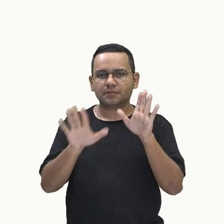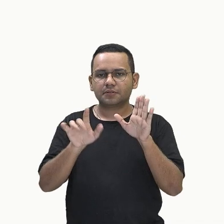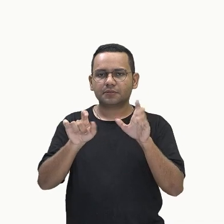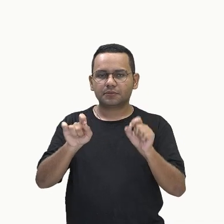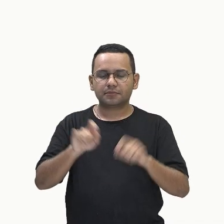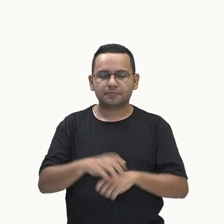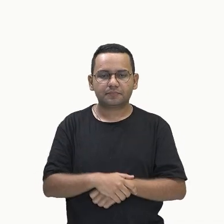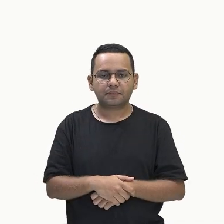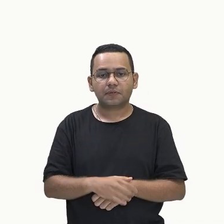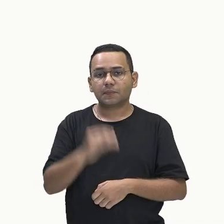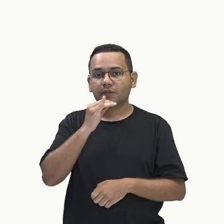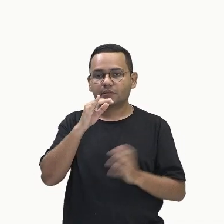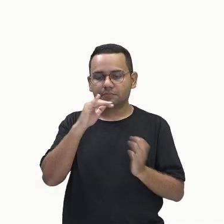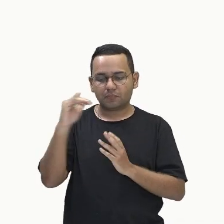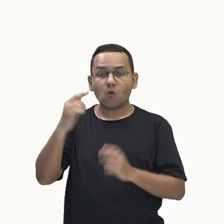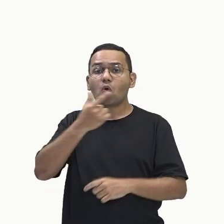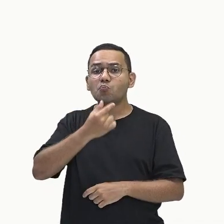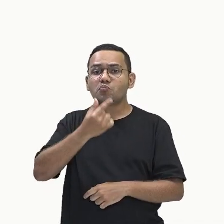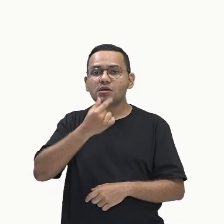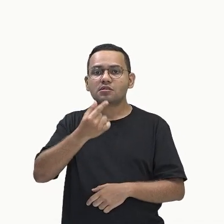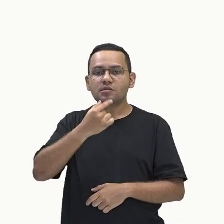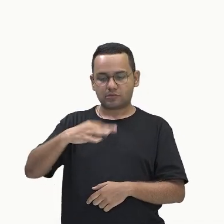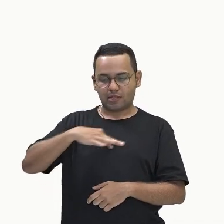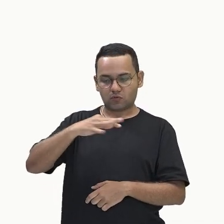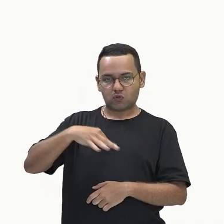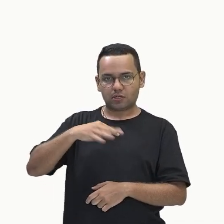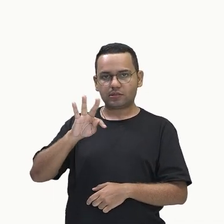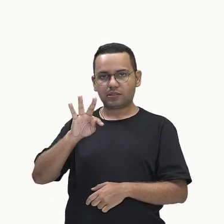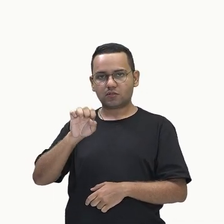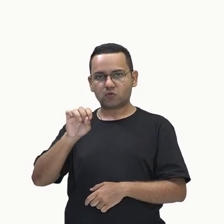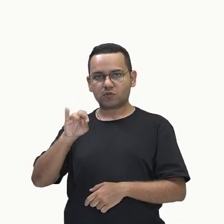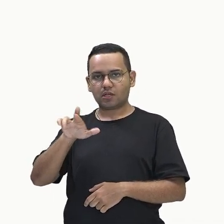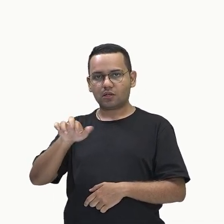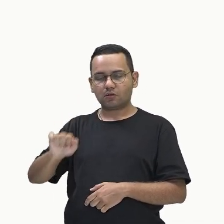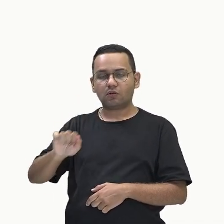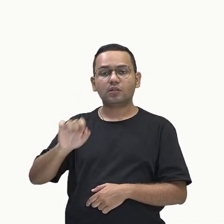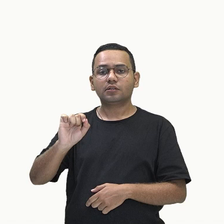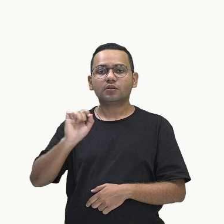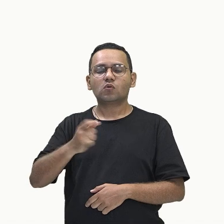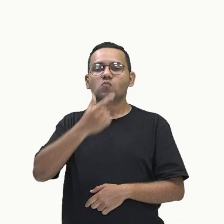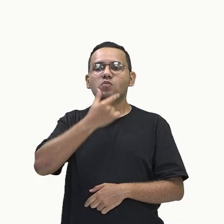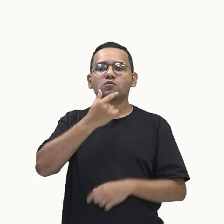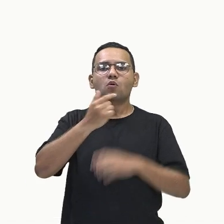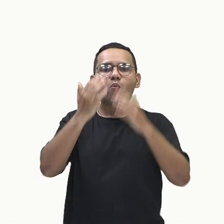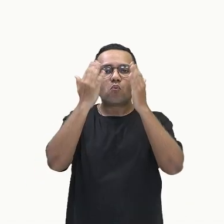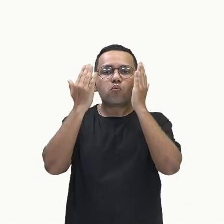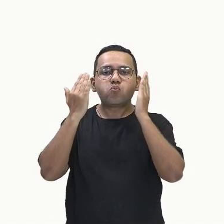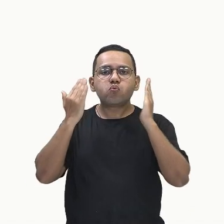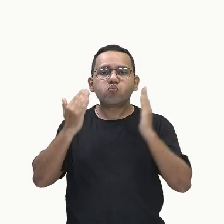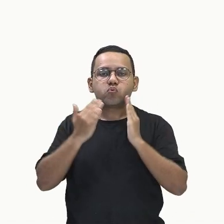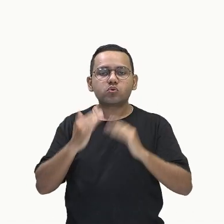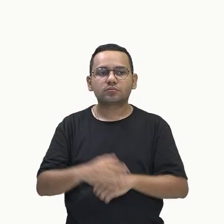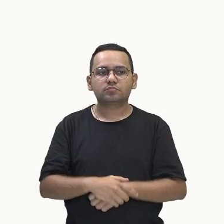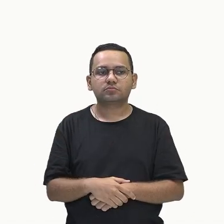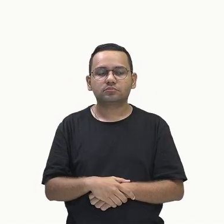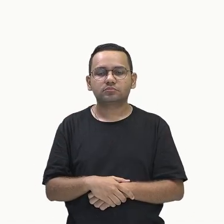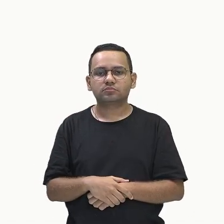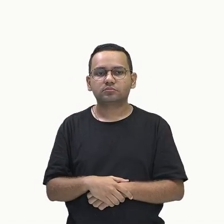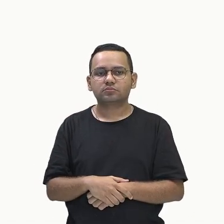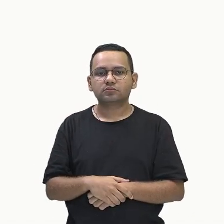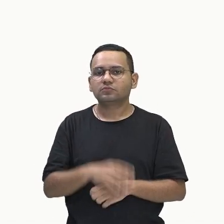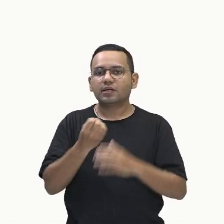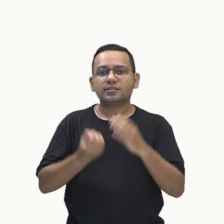a testosterona, ela vai atuar em células do rosto masculino, né? que vai produzir